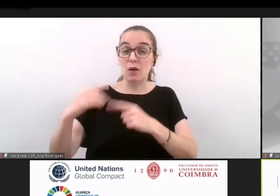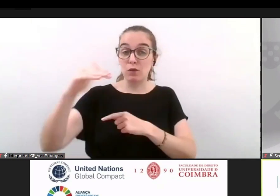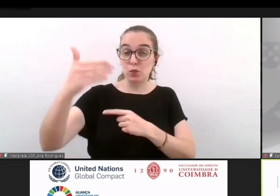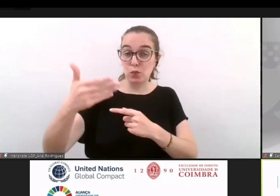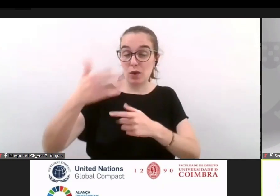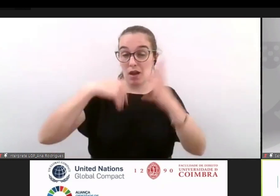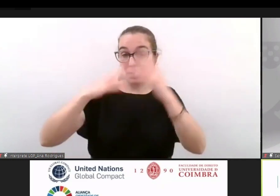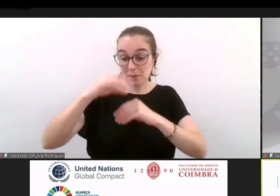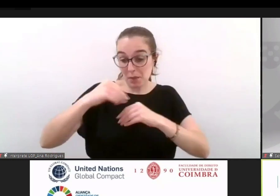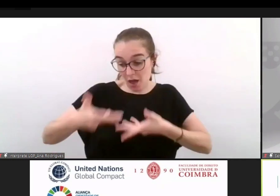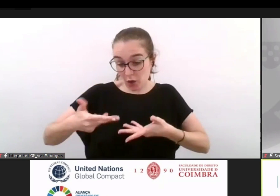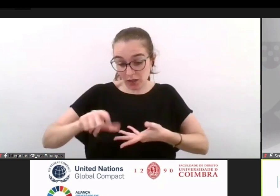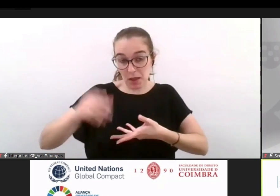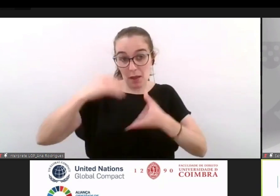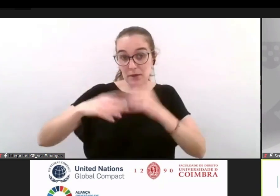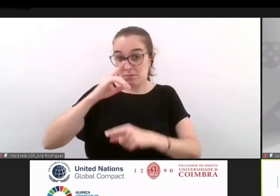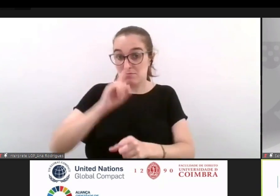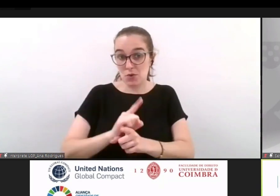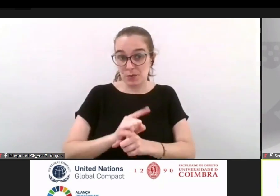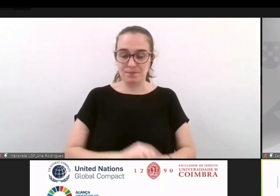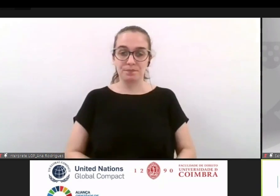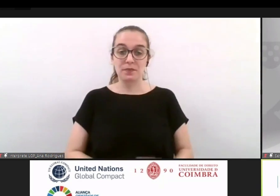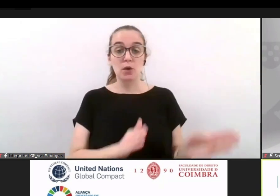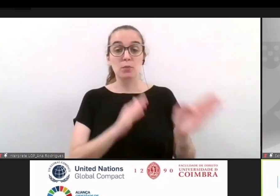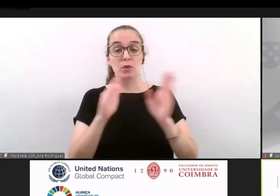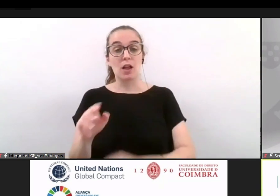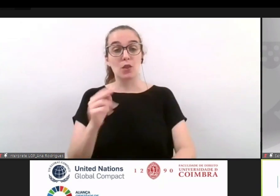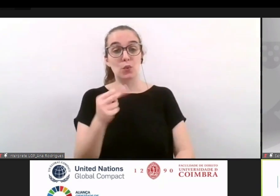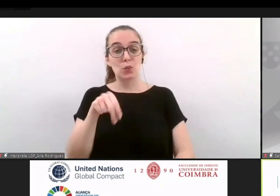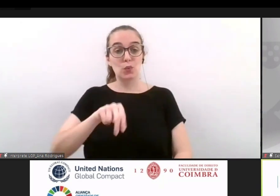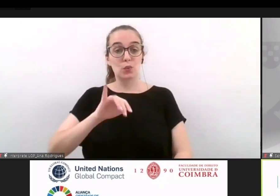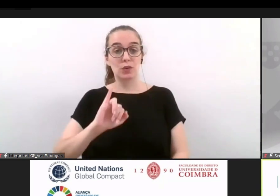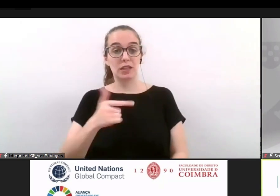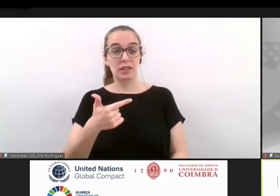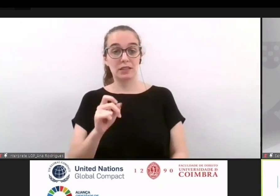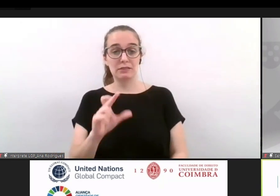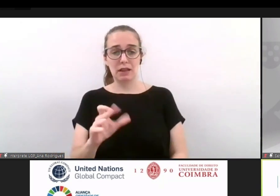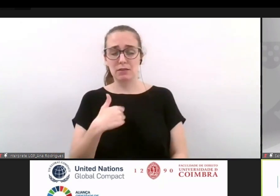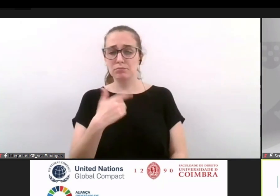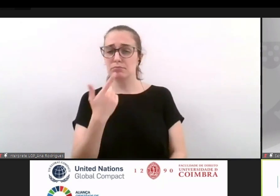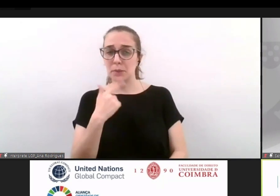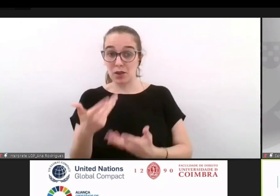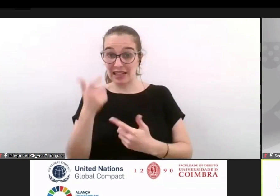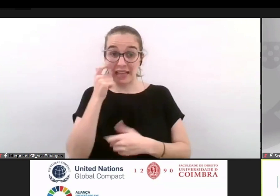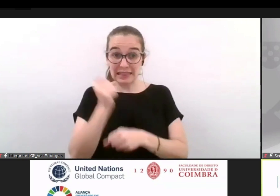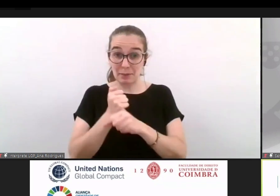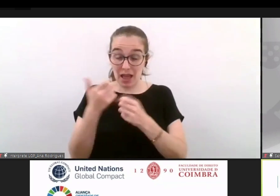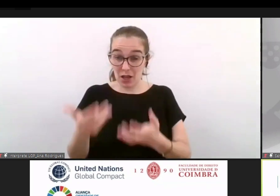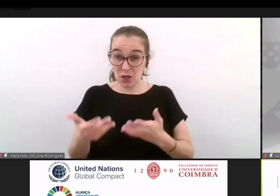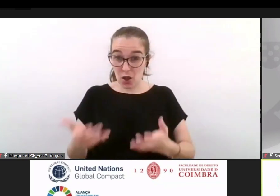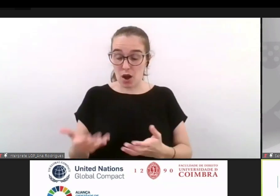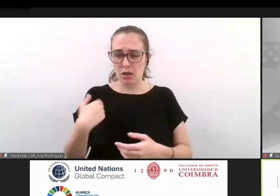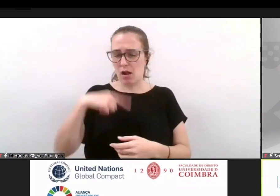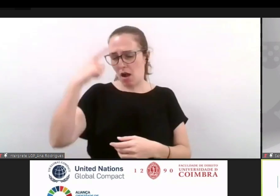gerações atuais. Na Unitar, compreendemos os desafios enfrentados pelos profissionais em exercício, trabalhamos